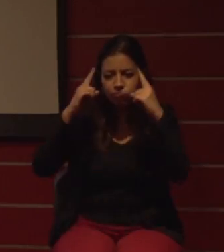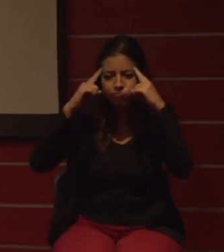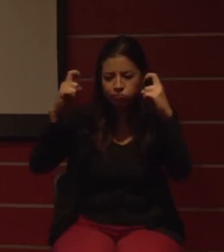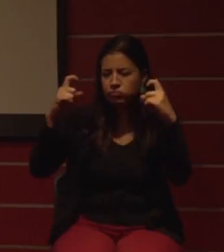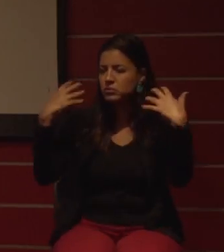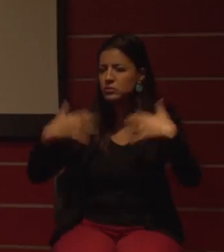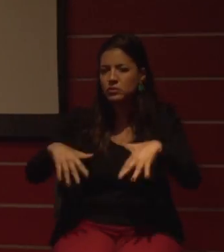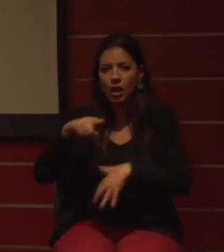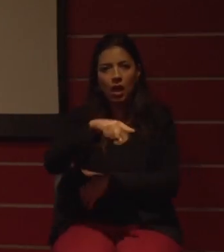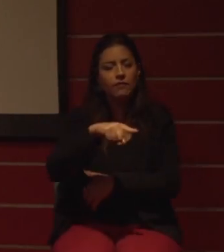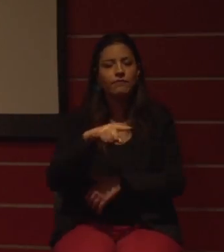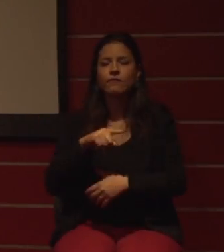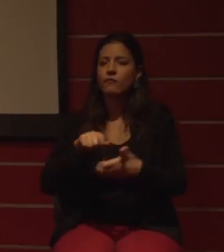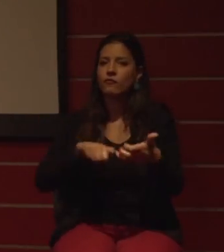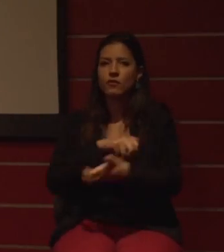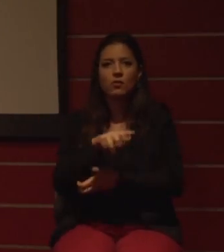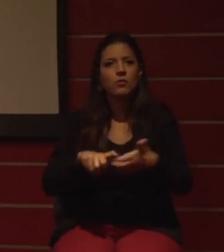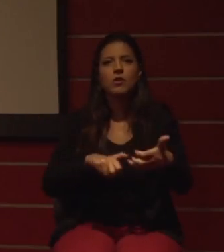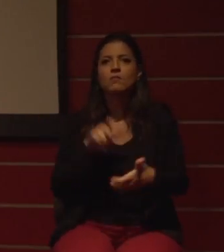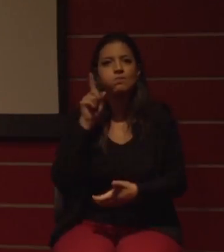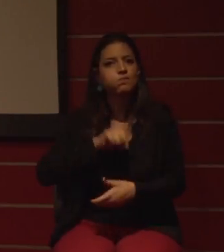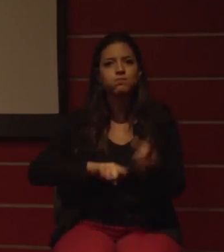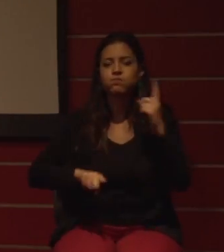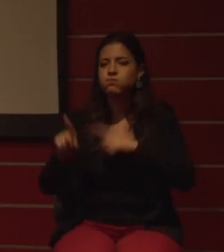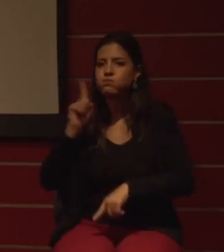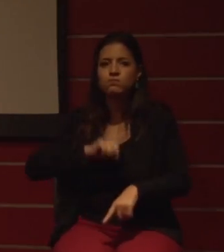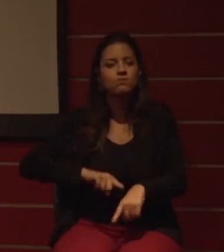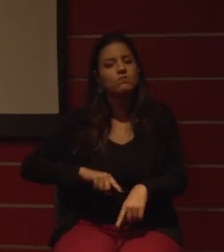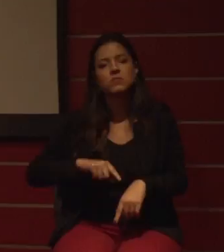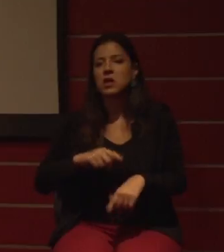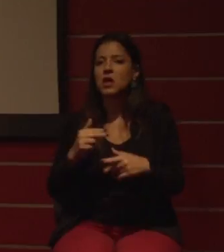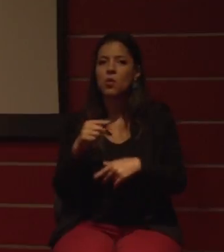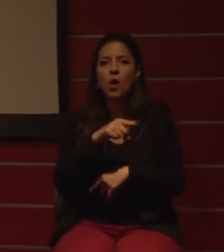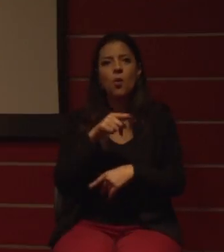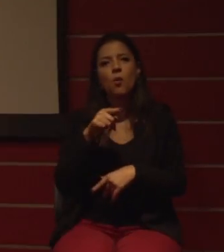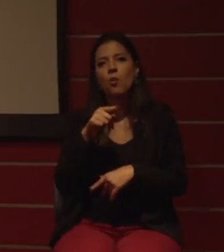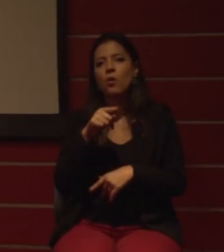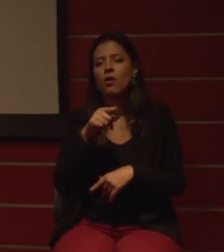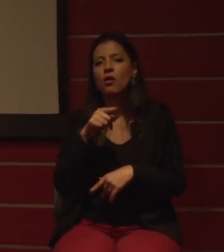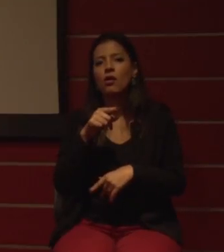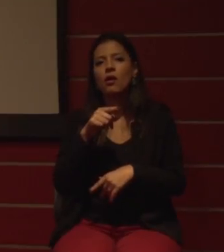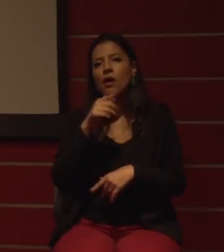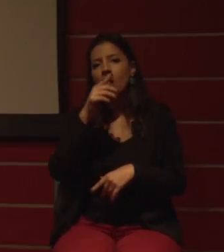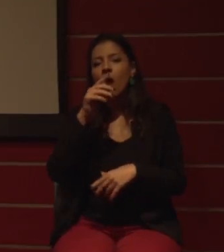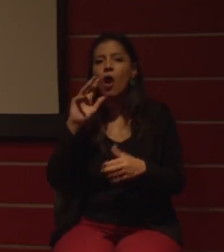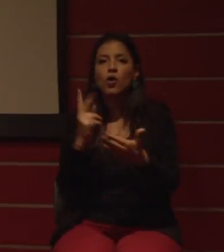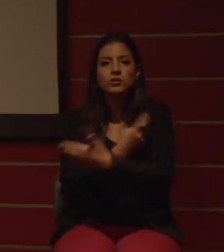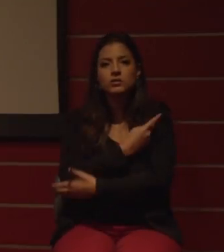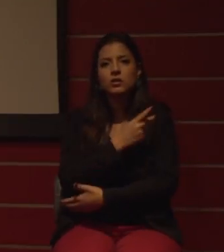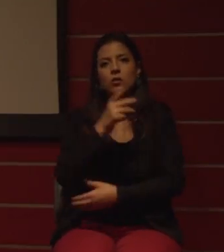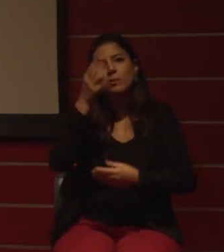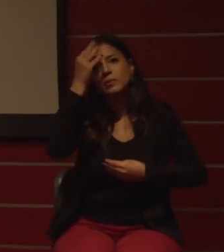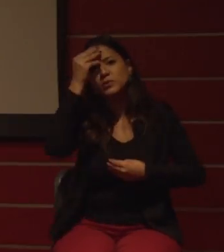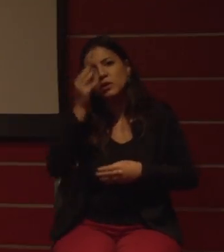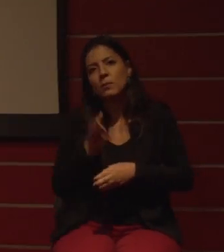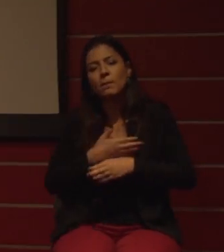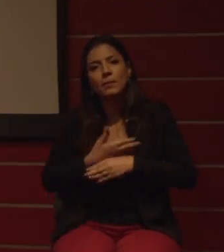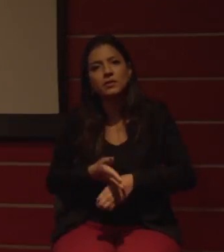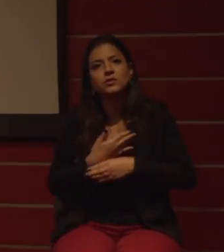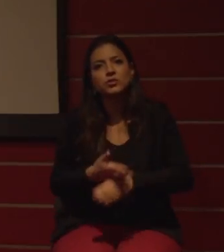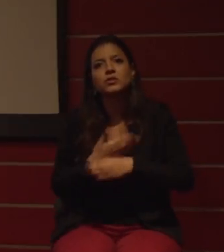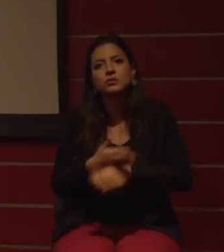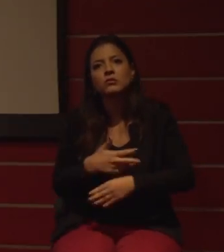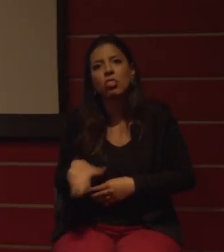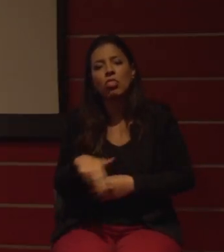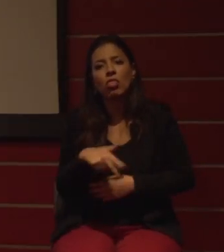filme assim revolucionário que todo mundo deve ver né que tem essa história de ter ficado perdido né Tem uma ele tem uma grande produção tem